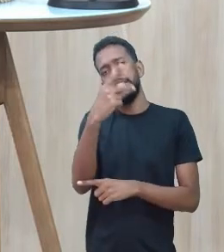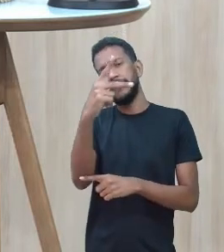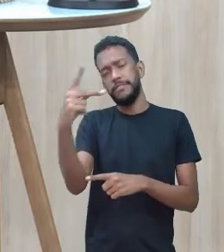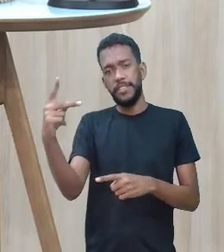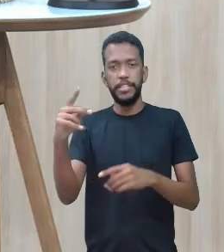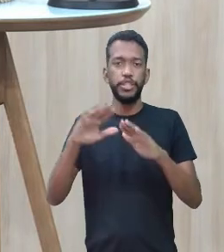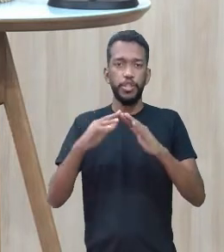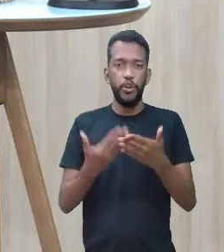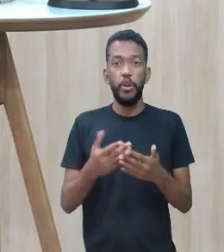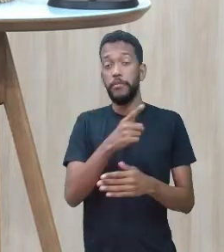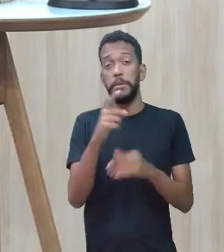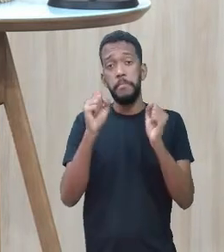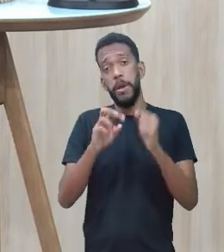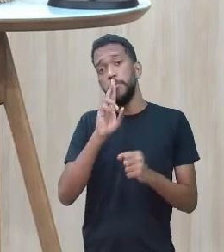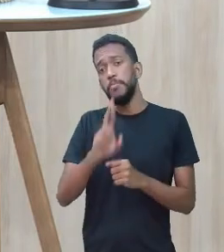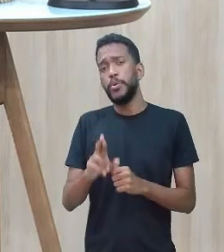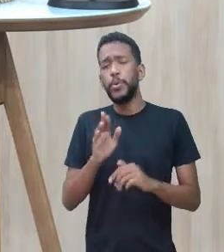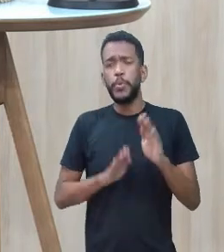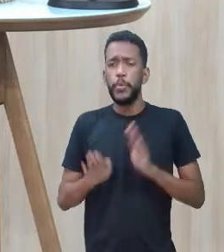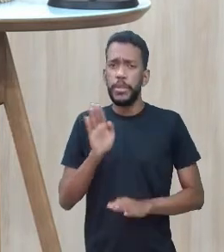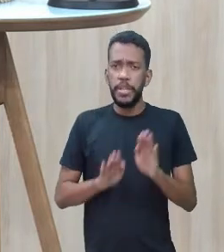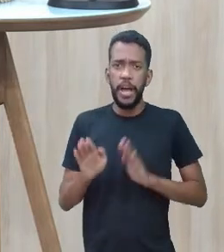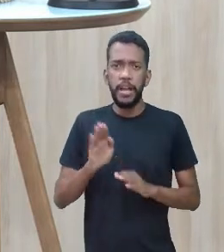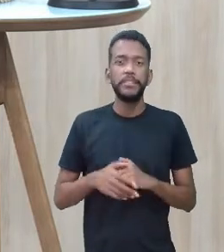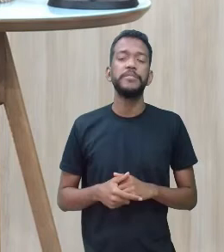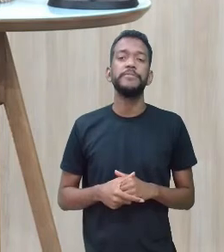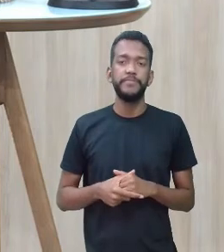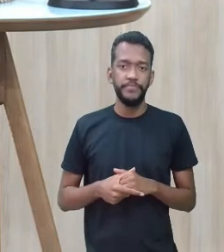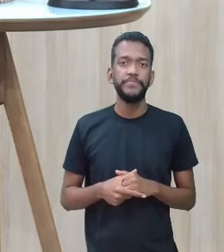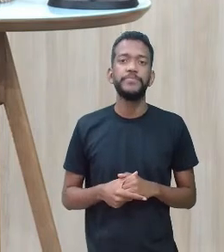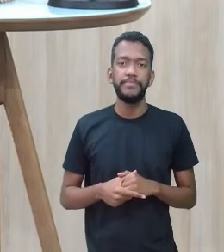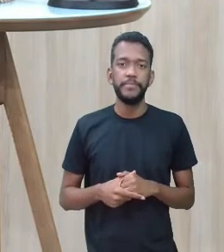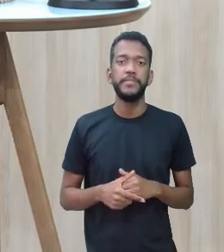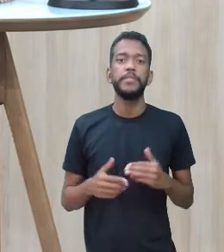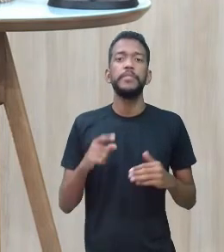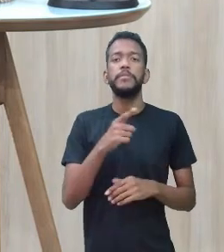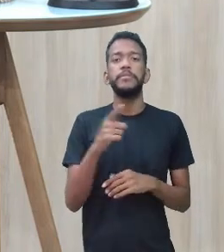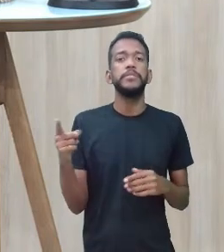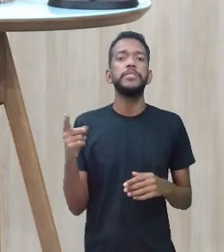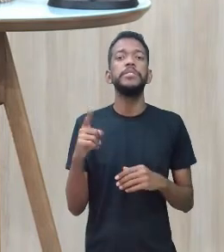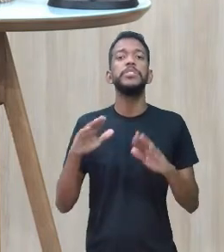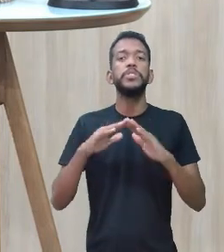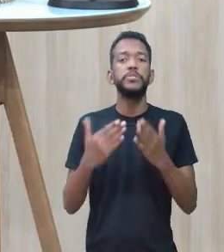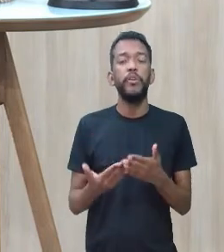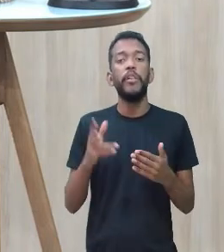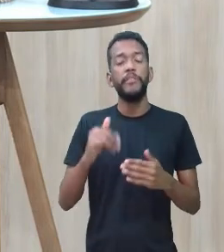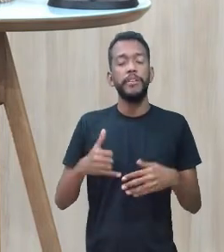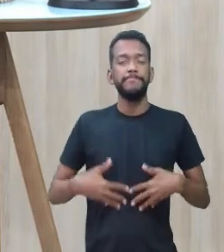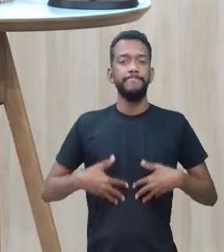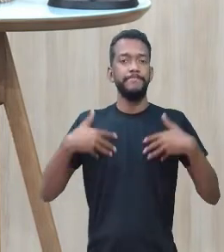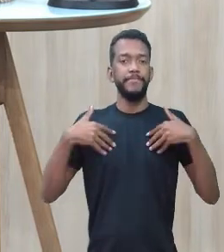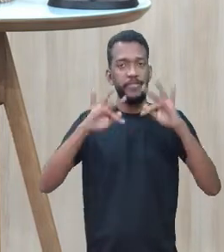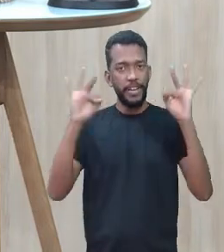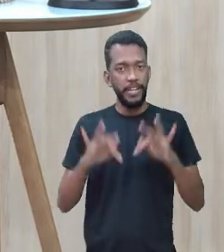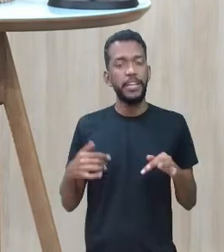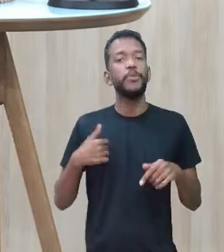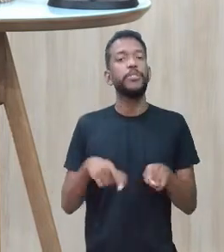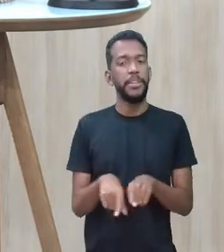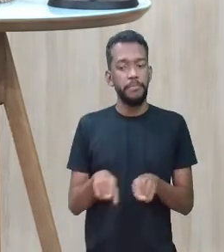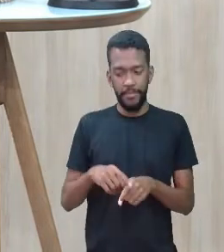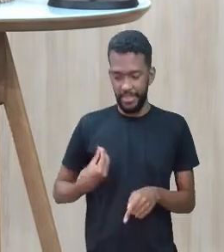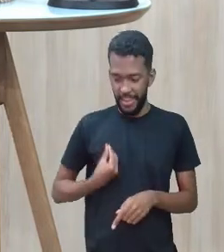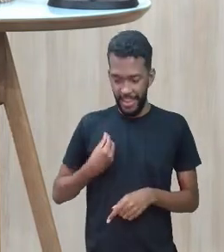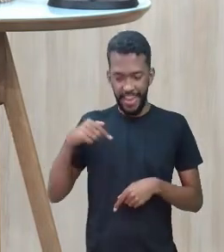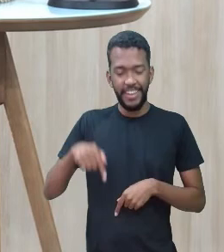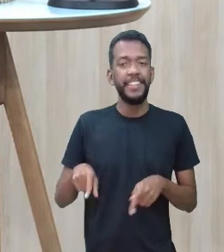vocês. Responde com cuidado, gente. O professor de vocês aí da escola vai ficar muito feliz. E eu daqui também. E